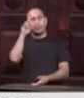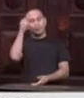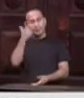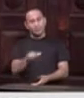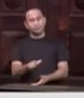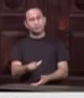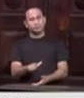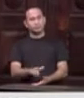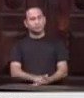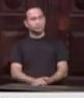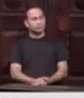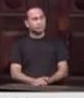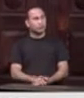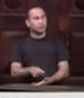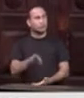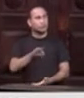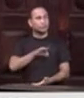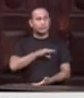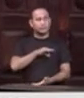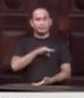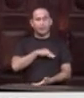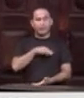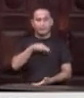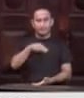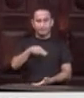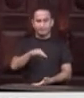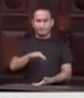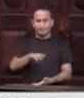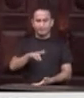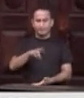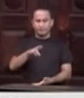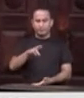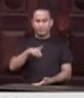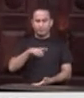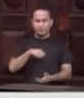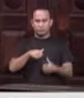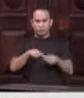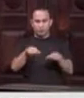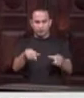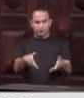mais dos policiais militares que estão nesta casa.